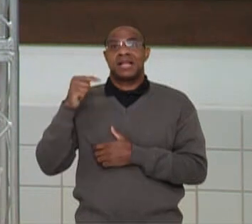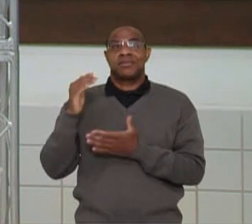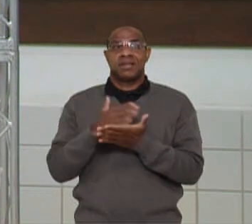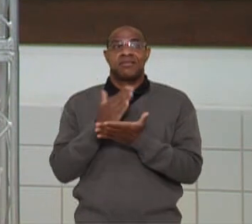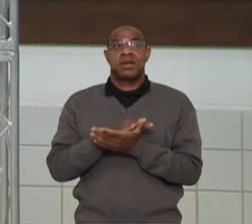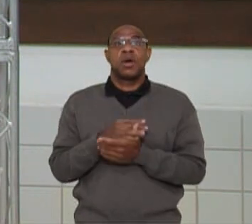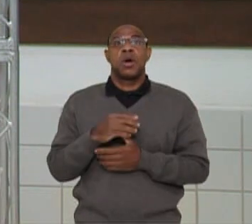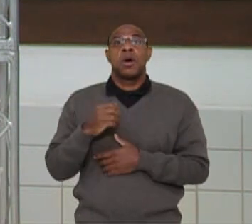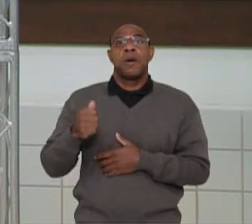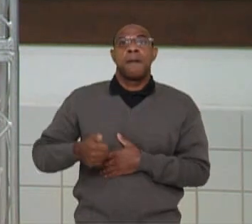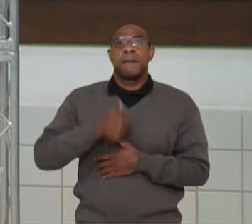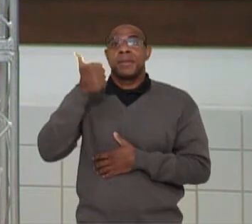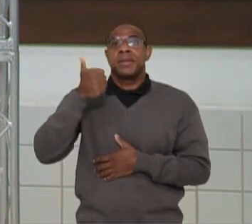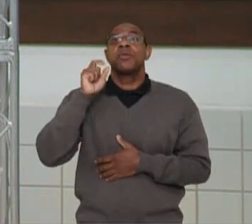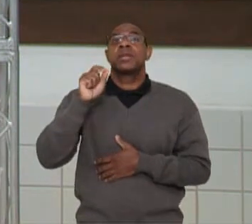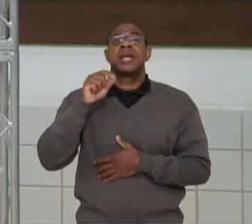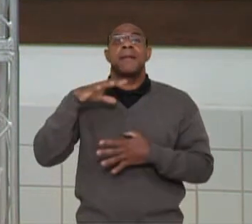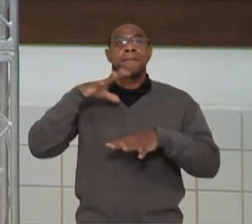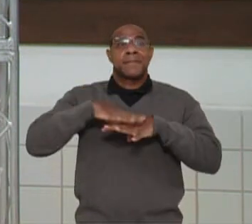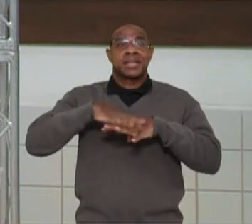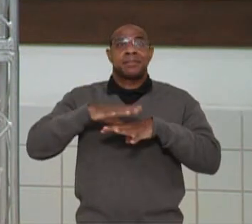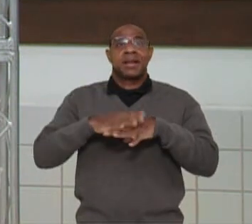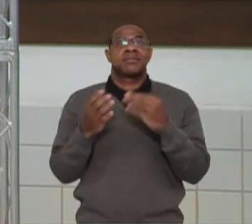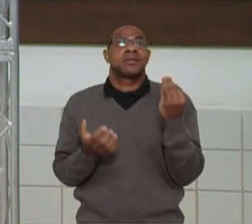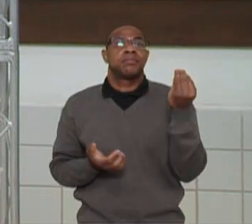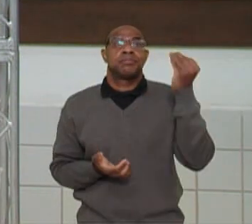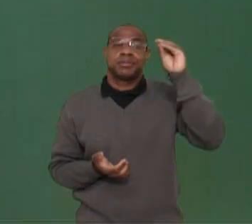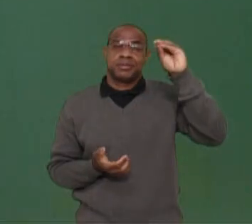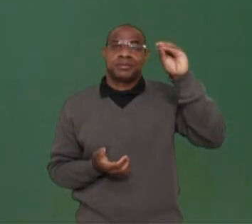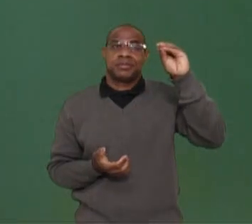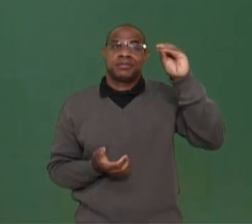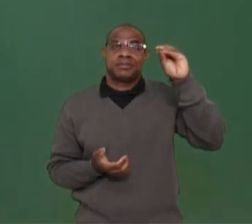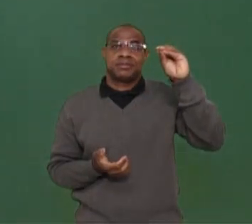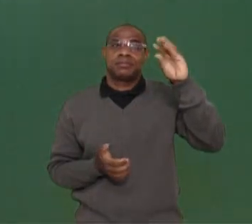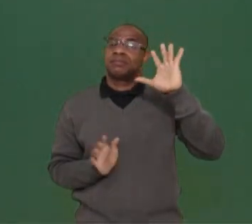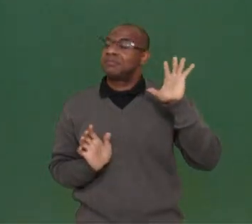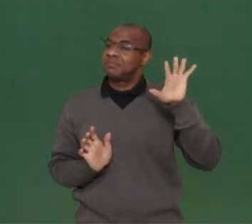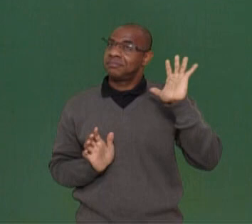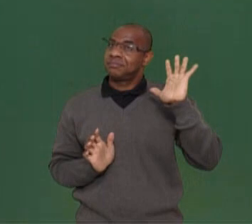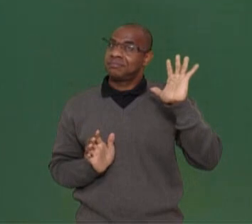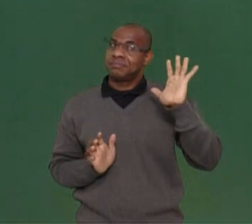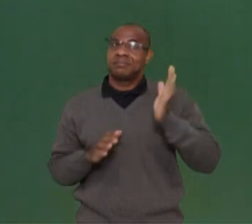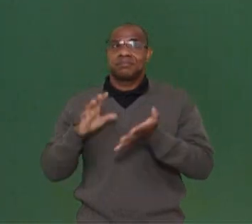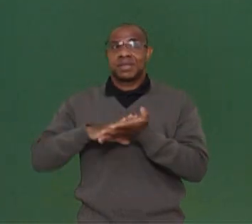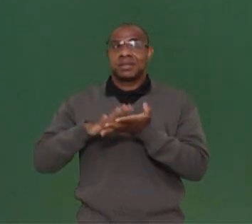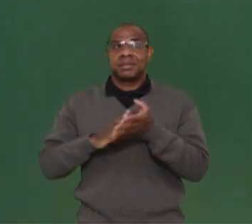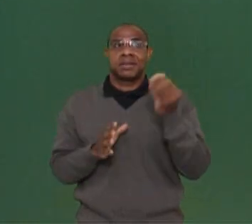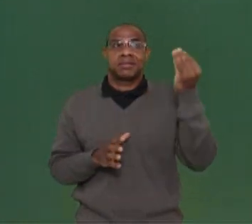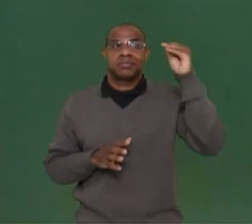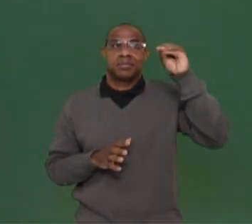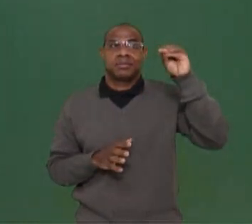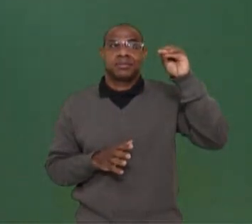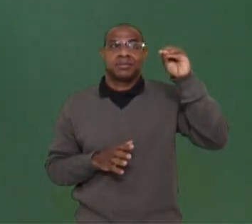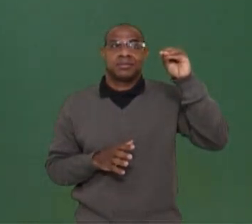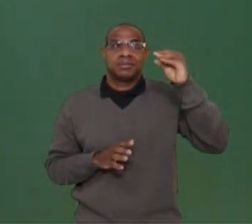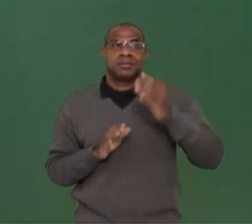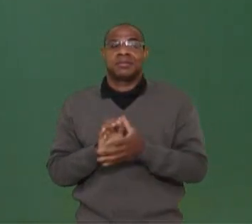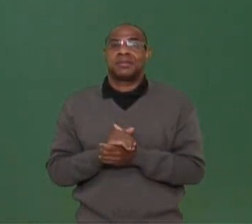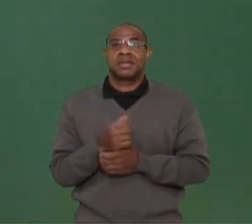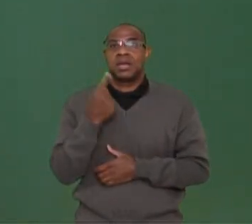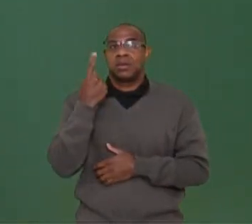E o primeiro da fila é de matemática. Então, a primeiro da fila eu vou fixar. Então, eu só tenho uma opção para o primeiro da fila, que é o livro de